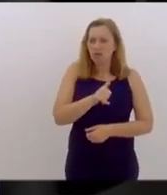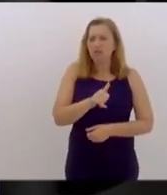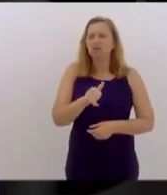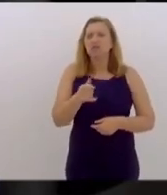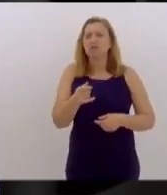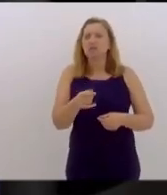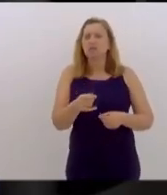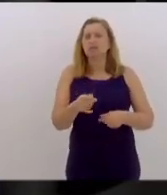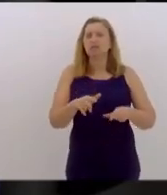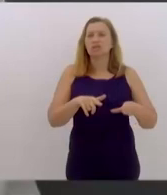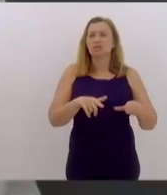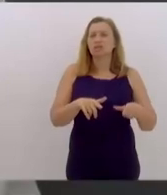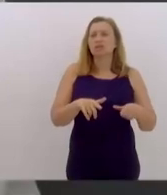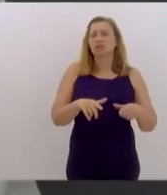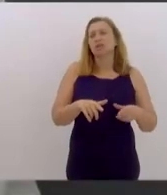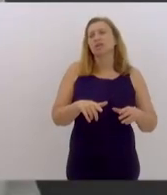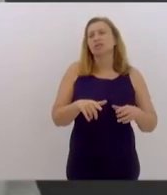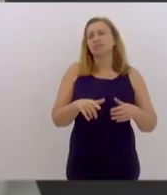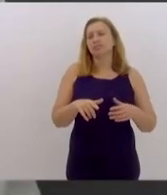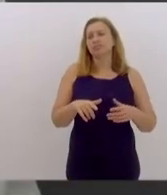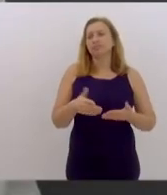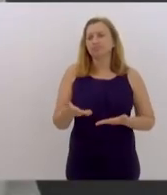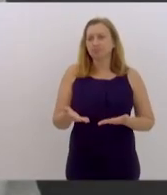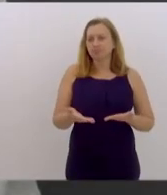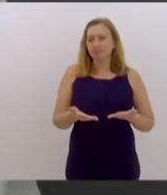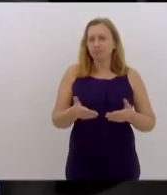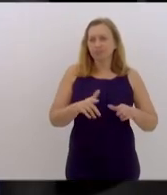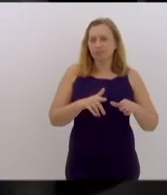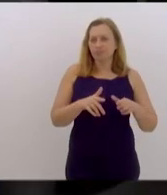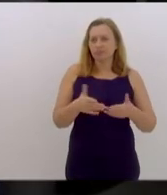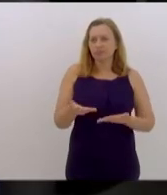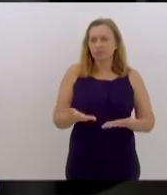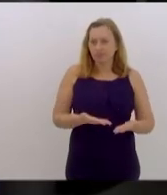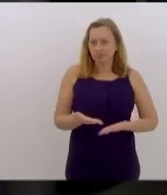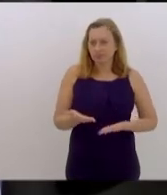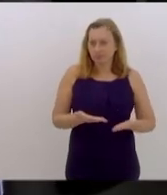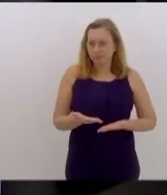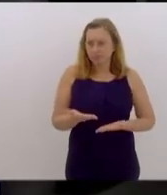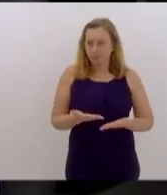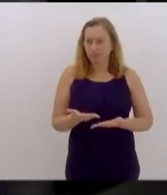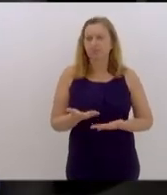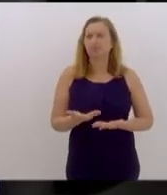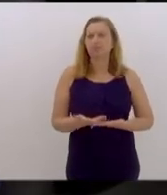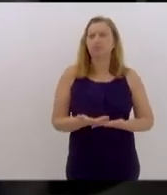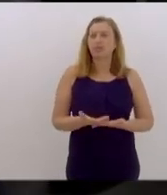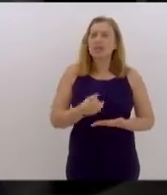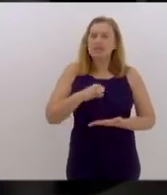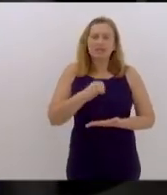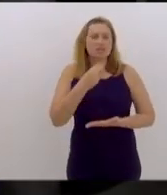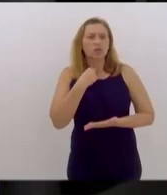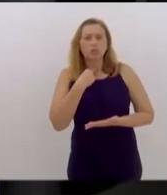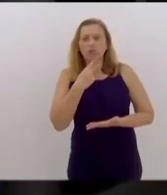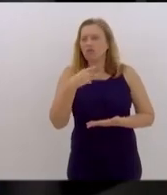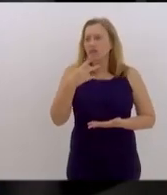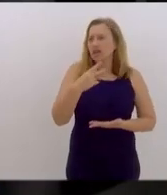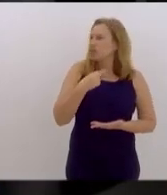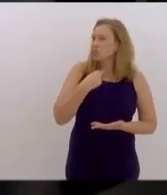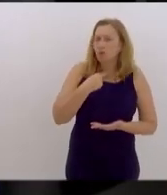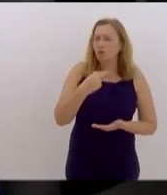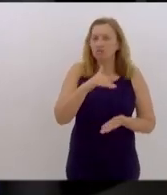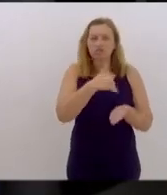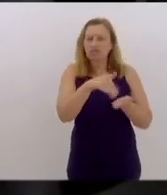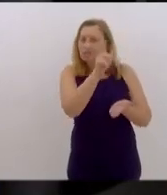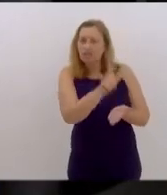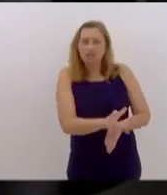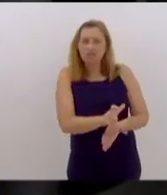empregada doméstica né Eu acho chega-se desrespeitoso uma pessoa chega aqui tem não pode falar eu não pode ser o secretário